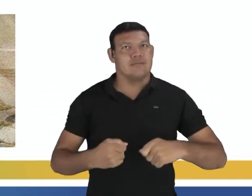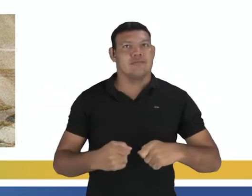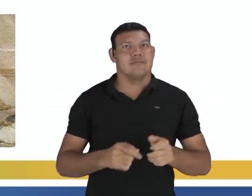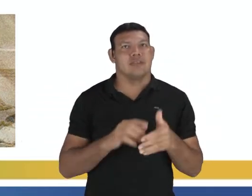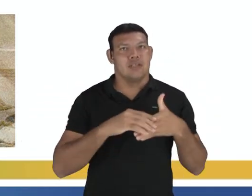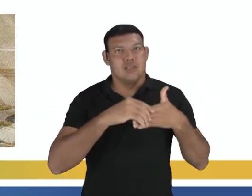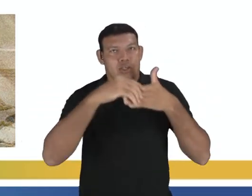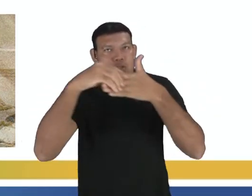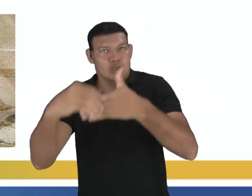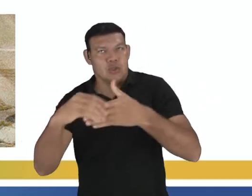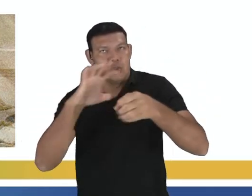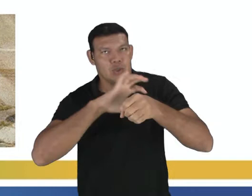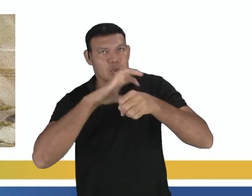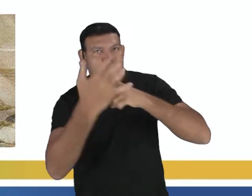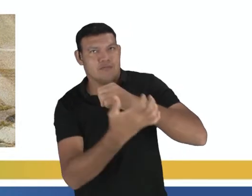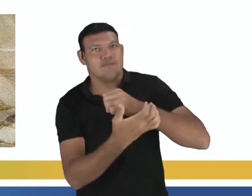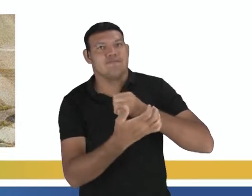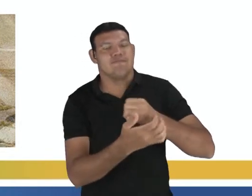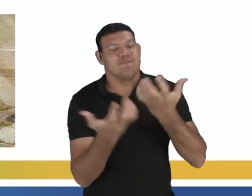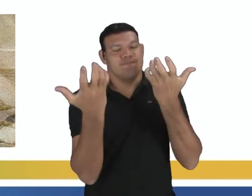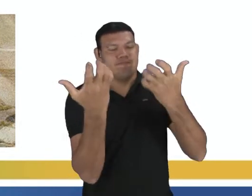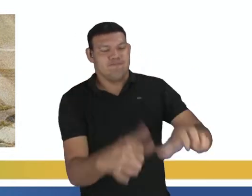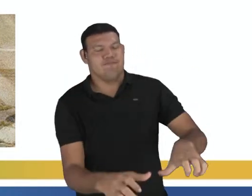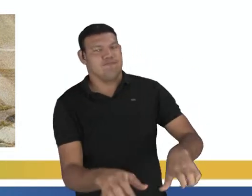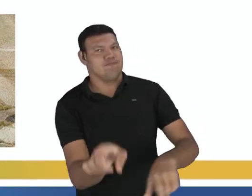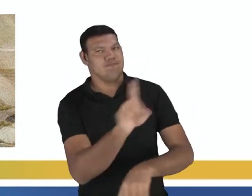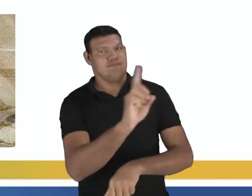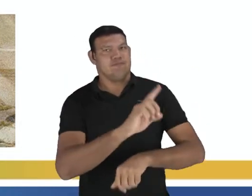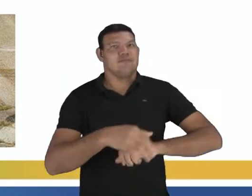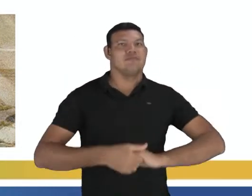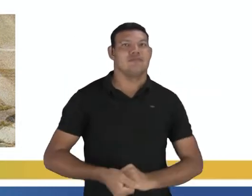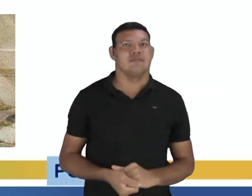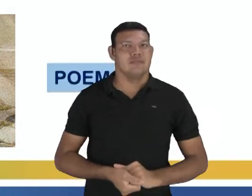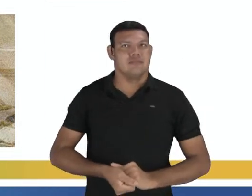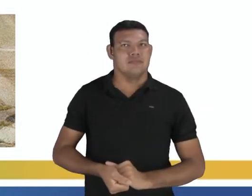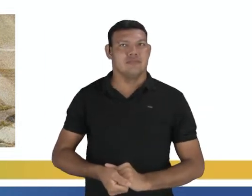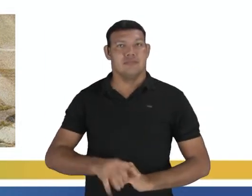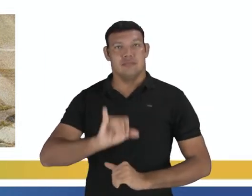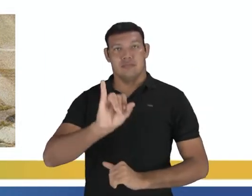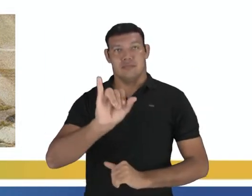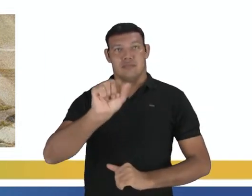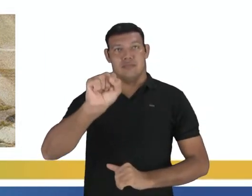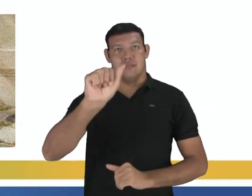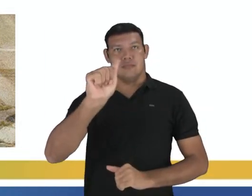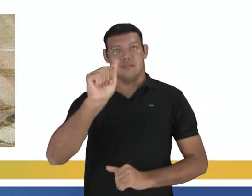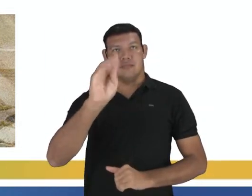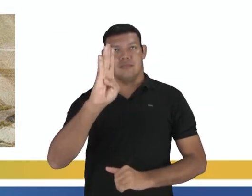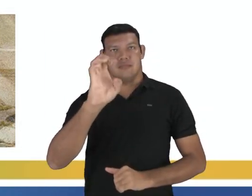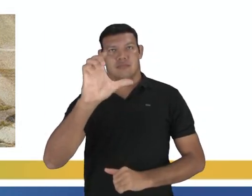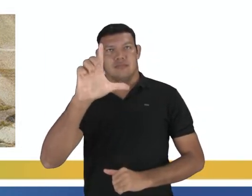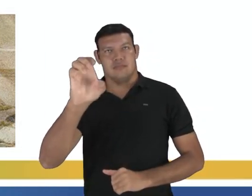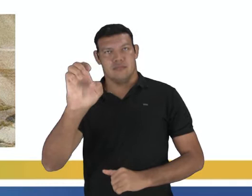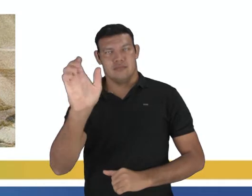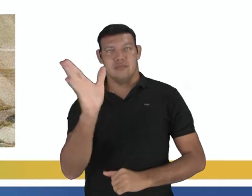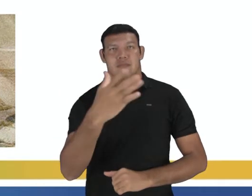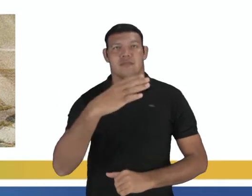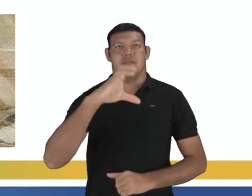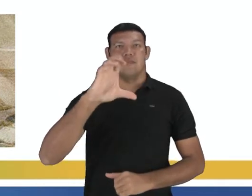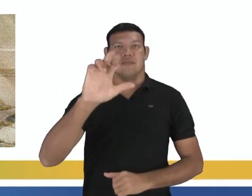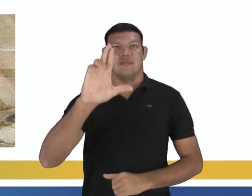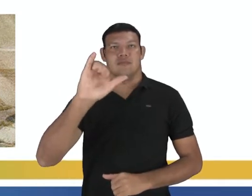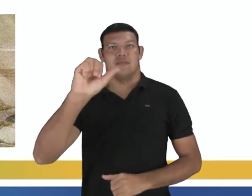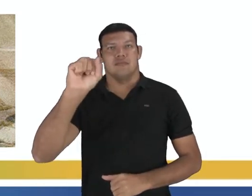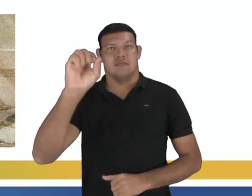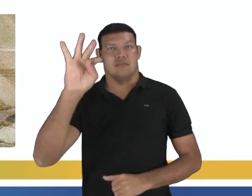quero viajar. Isabelle Cristina S. Soares. Ele é um poema. Veja que